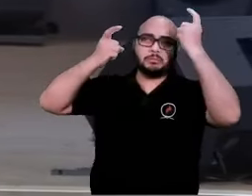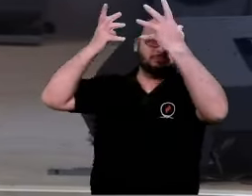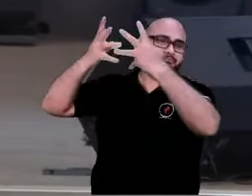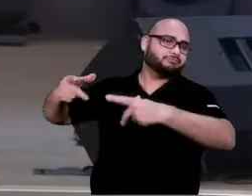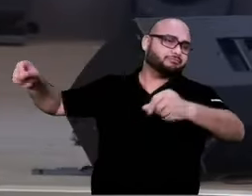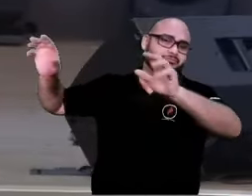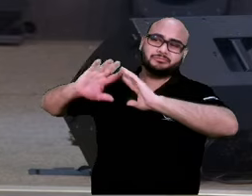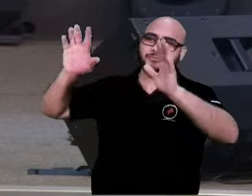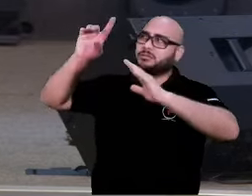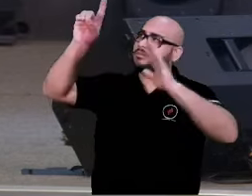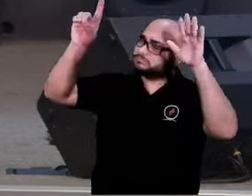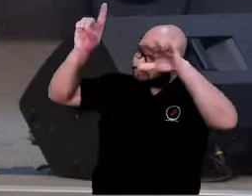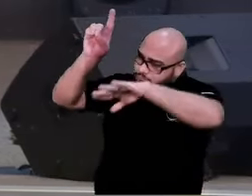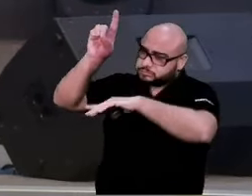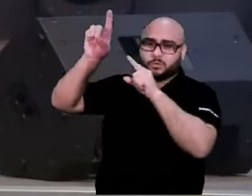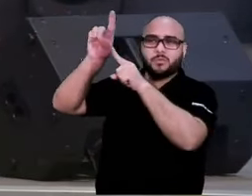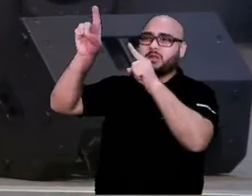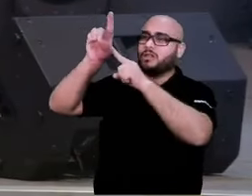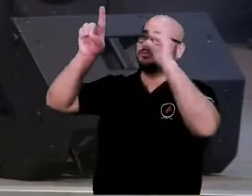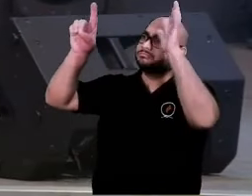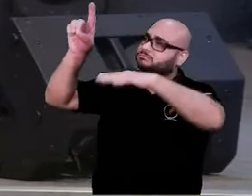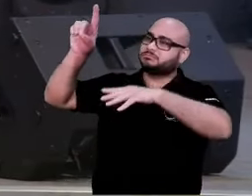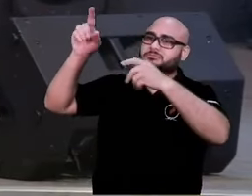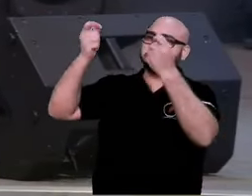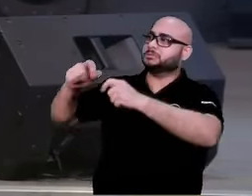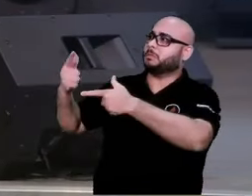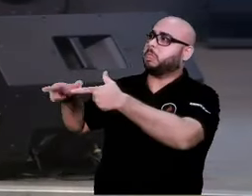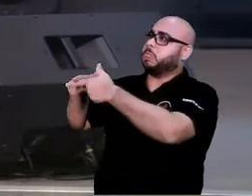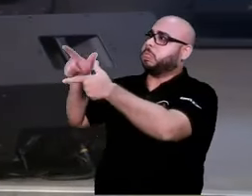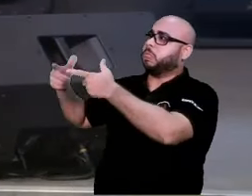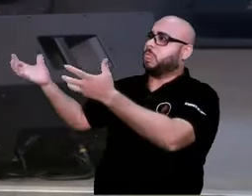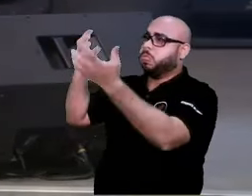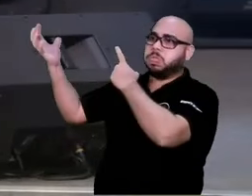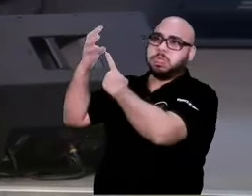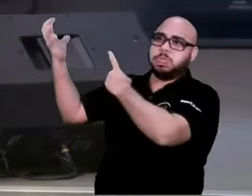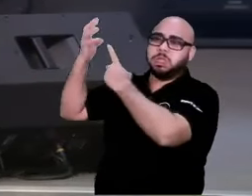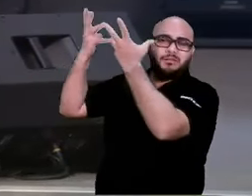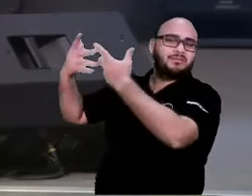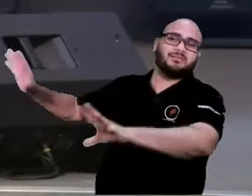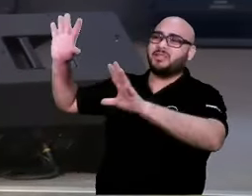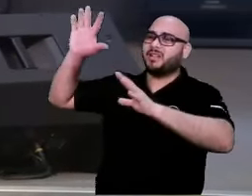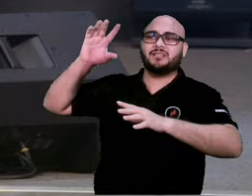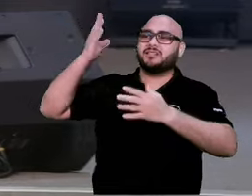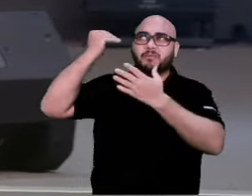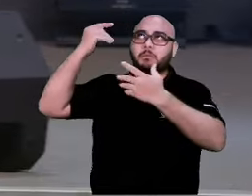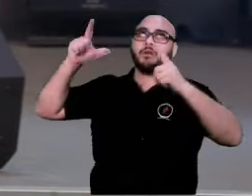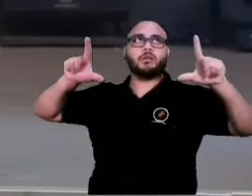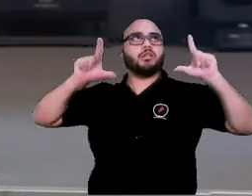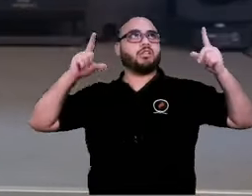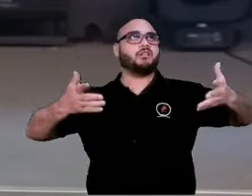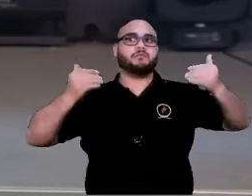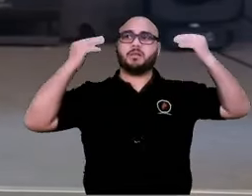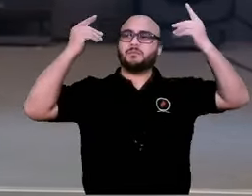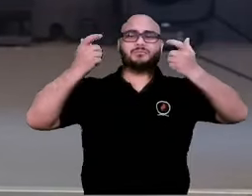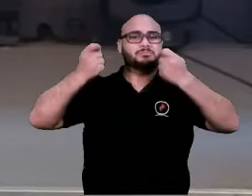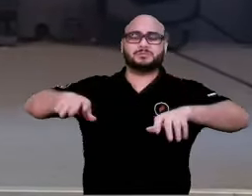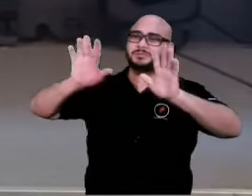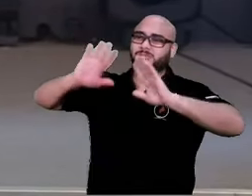dizer? Desce. Mas eu já estou aqui. Desce. Se você